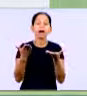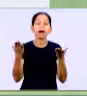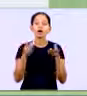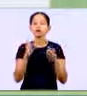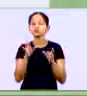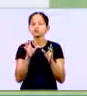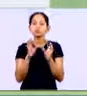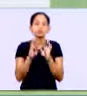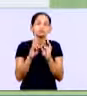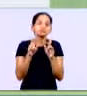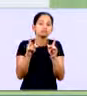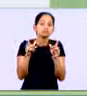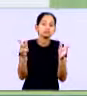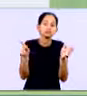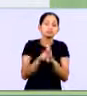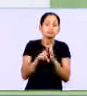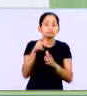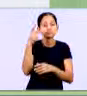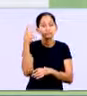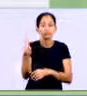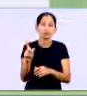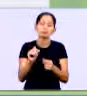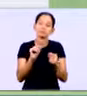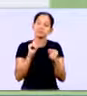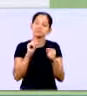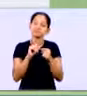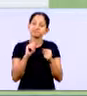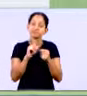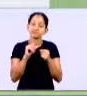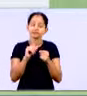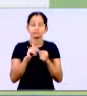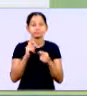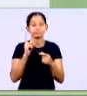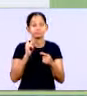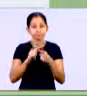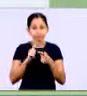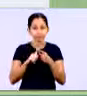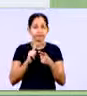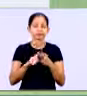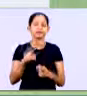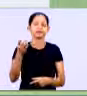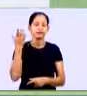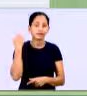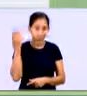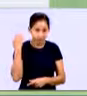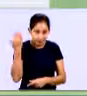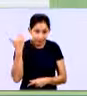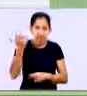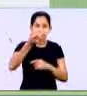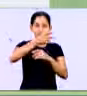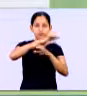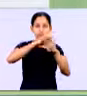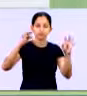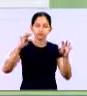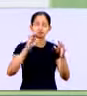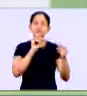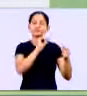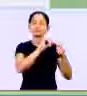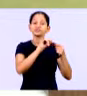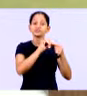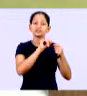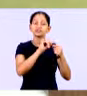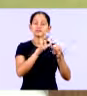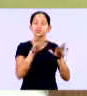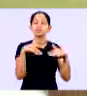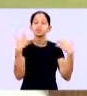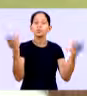alguns detalhes que são próprios da matéria-prima que é para produzir. Na verdade, o que nós vimos antes é a planilha de produção, o quanto que eu vou